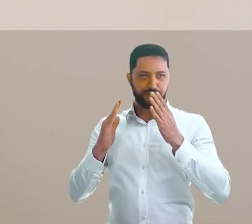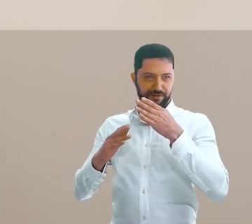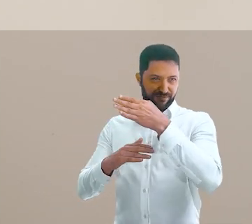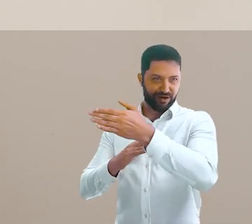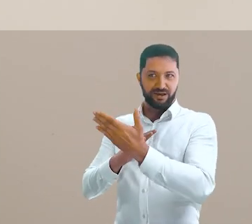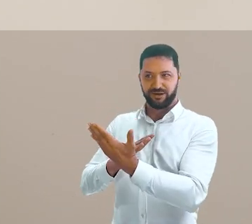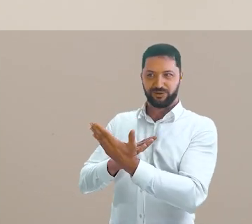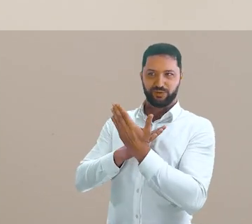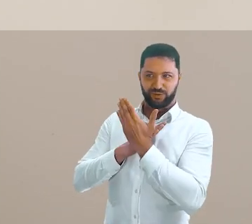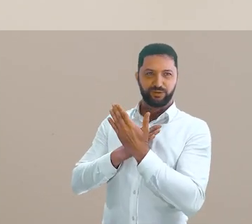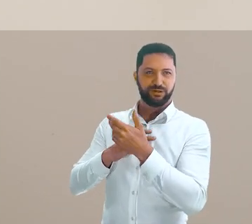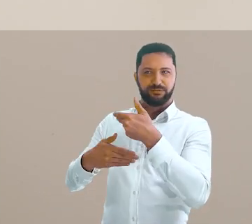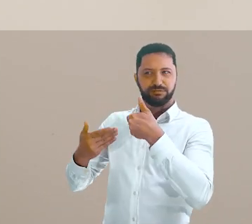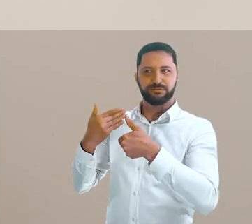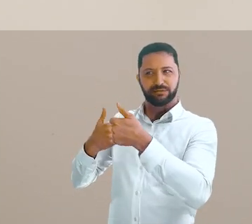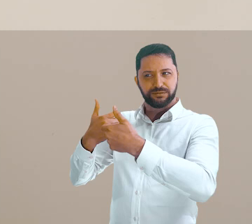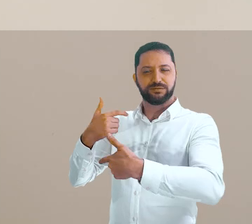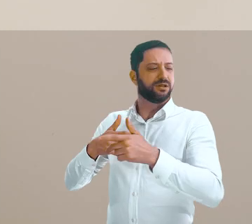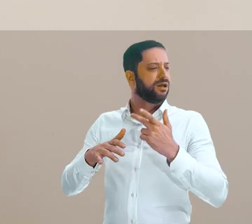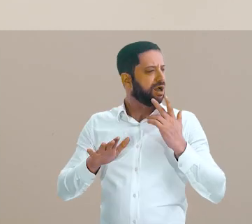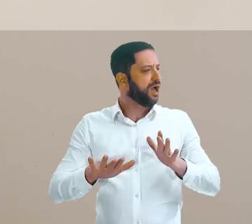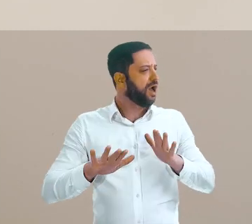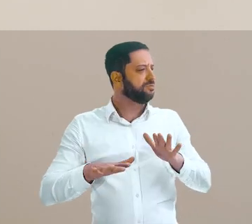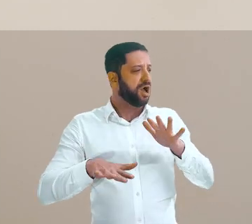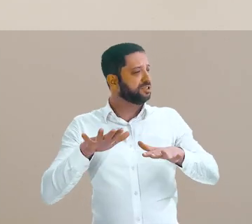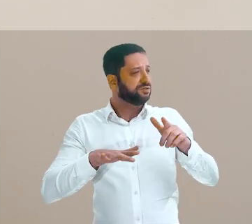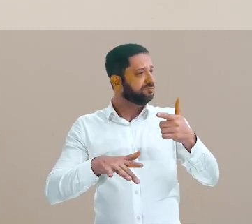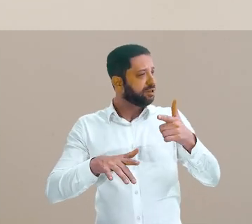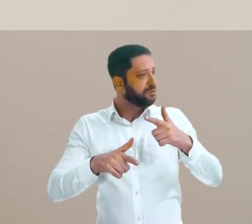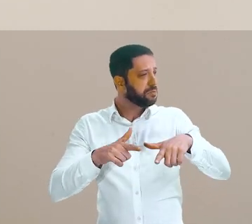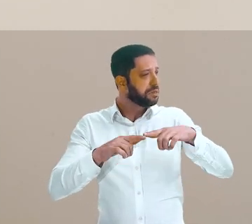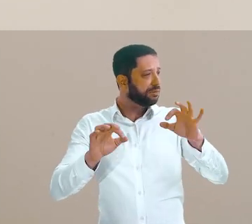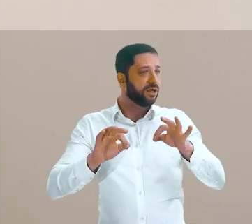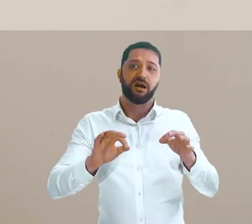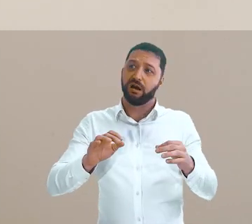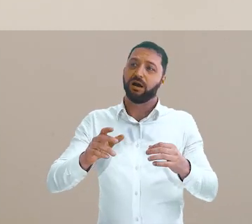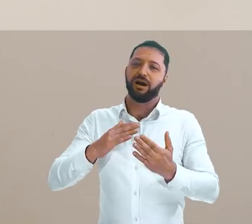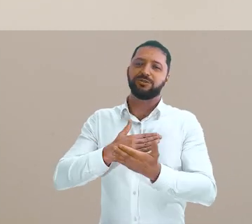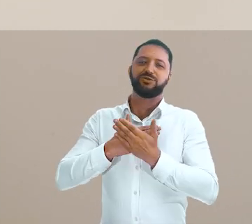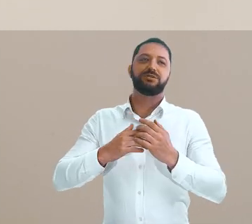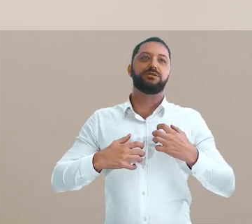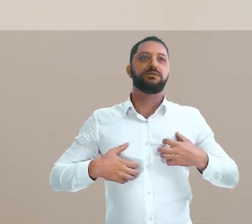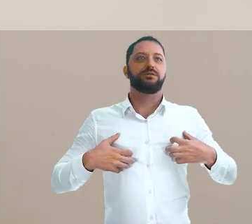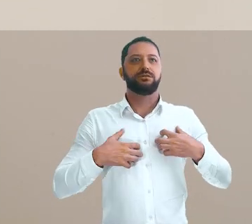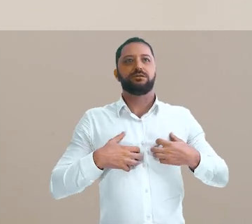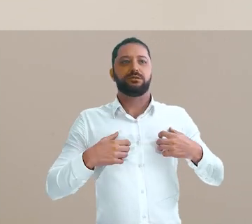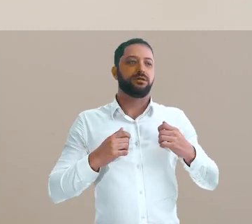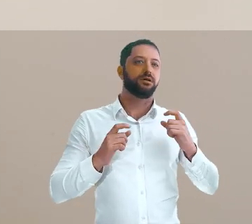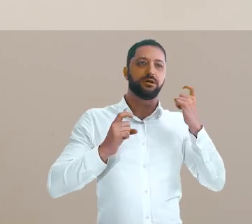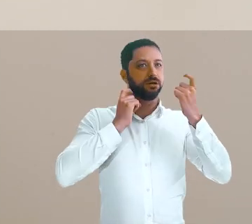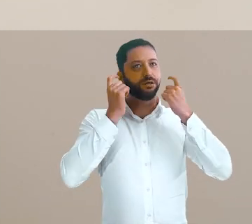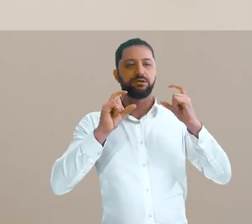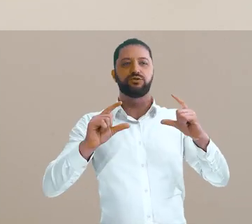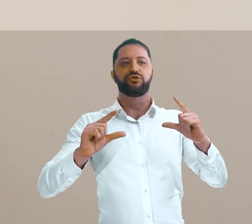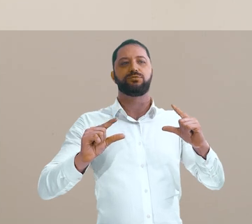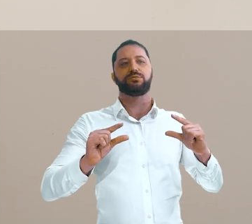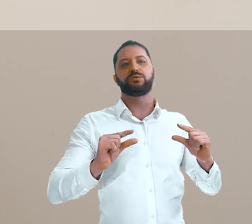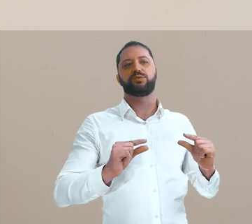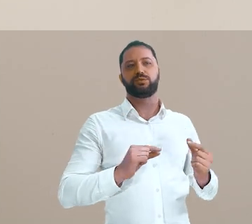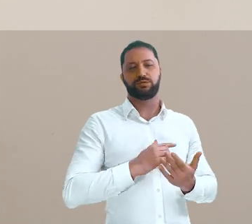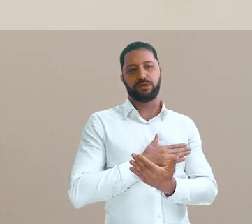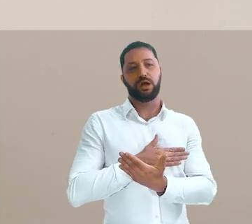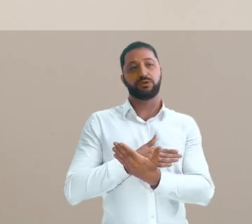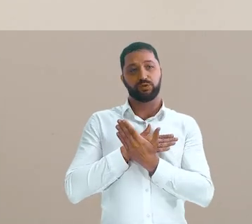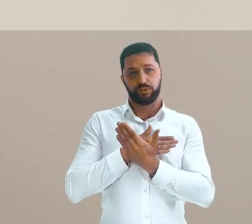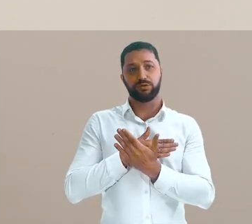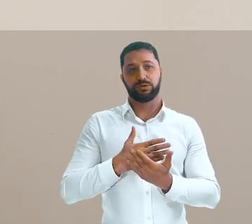aí, na terapia, dentro do trabalho do psicólogo, ele vai orientar os pais a diminuir essa questão e